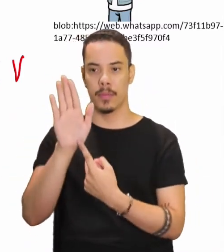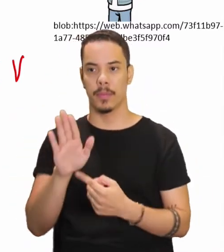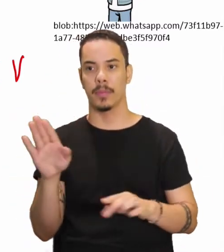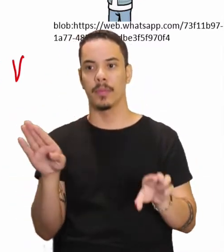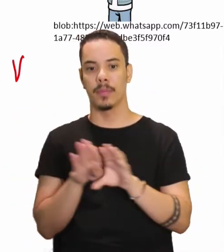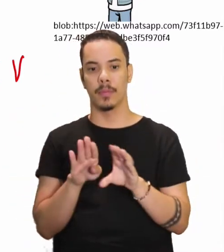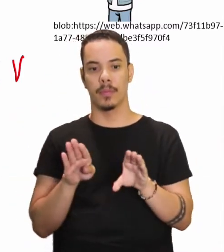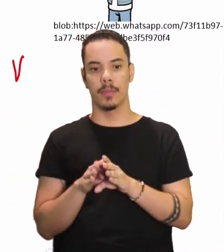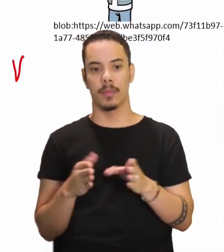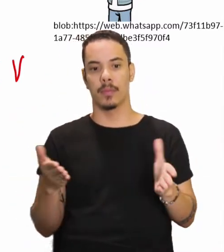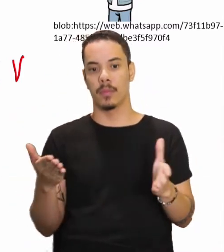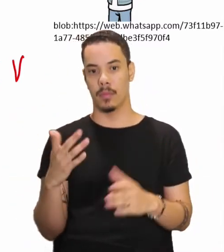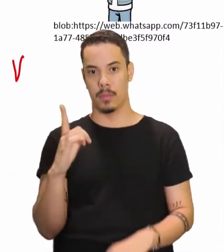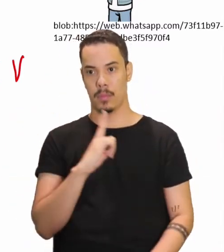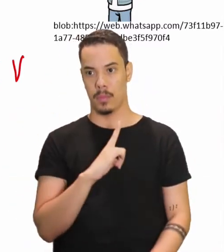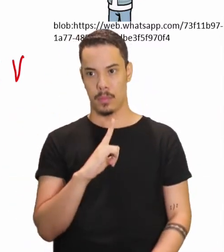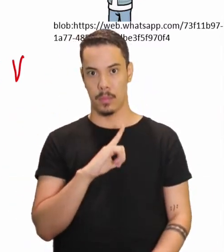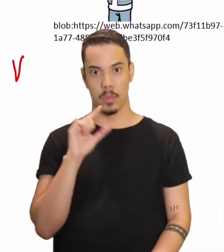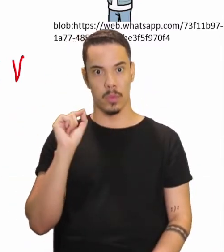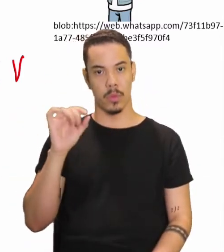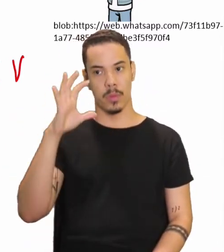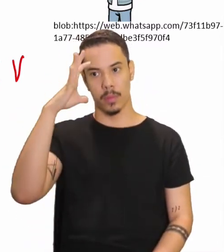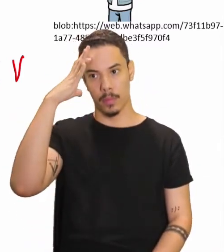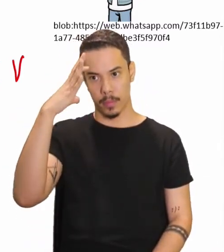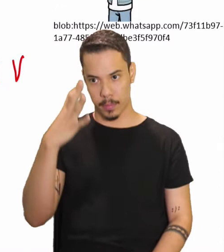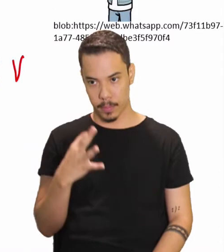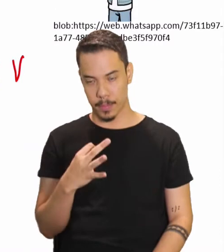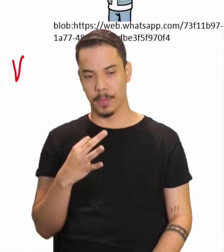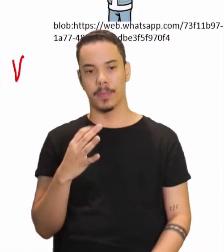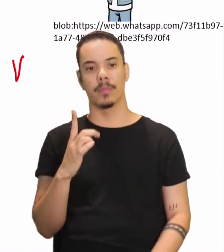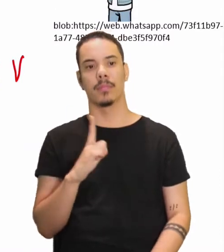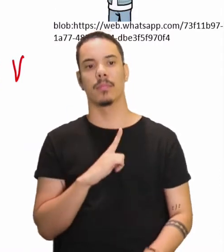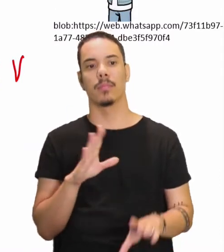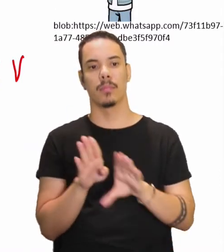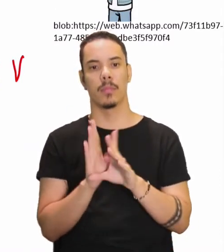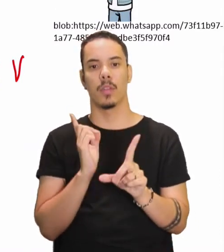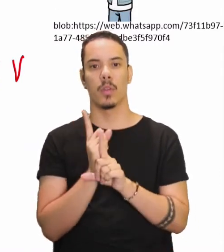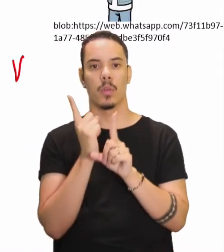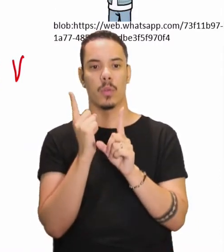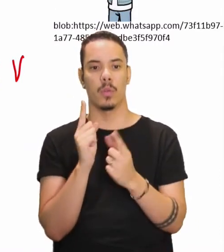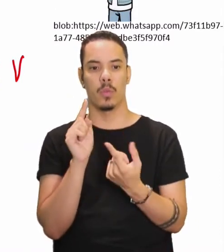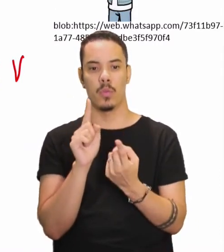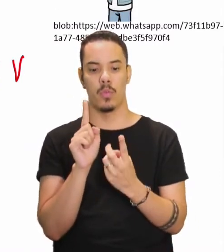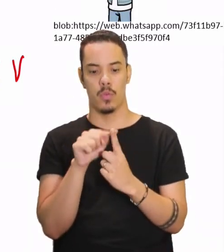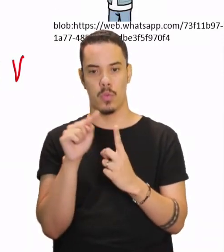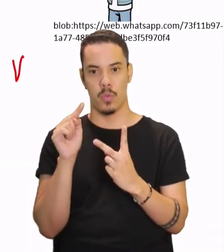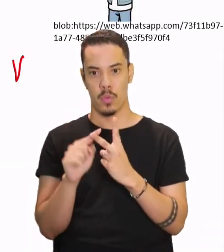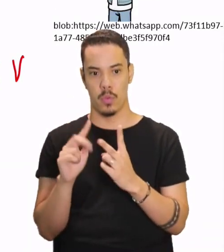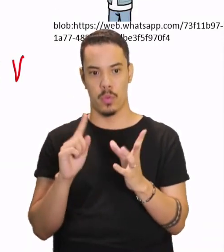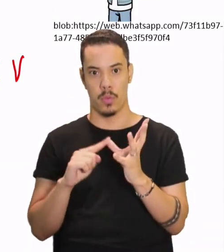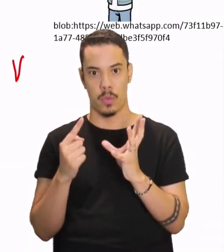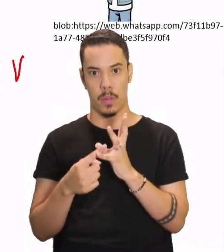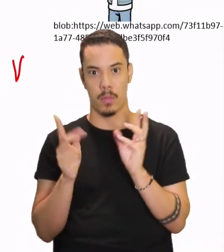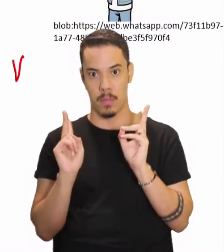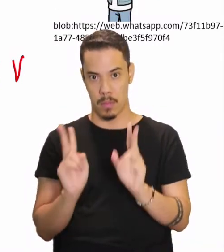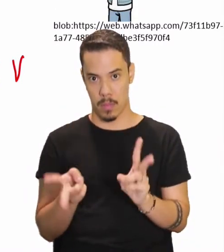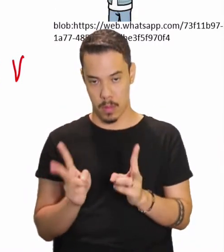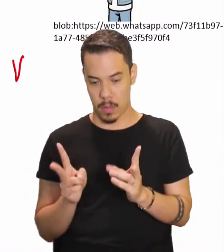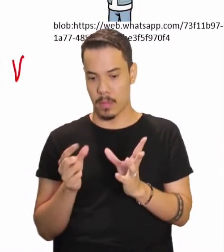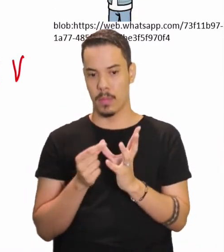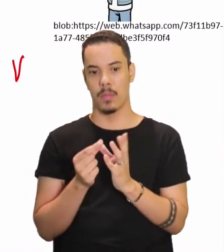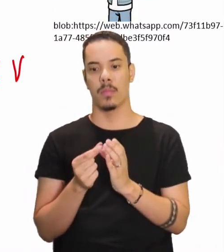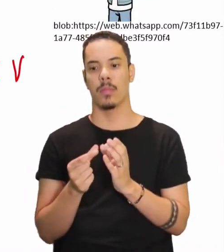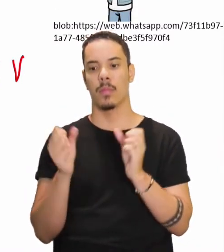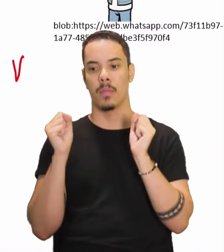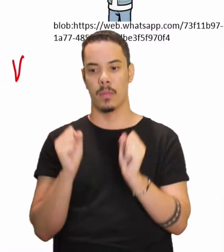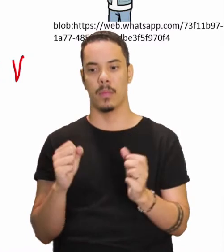disso, agora, nós vamos entender que também esse encontro de 2 vogais da mesma sílaba pode